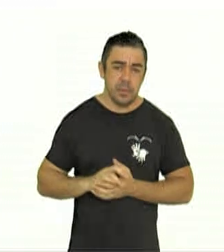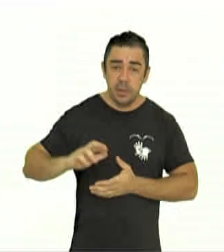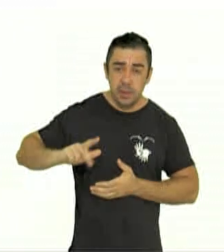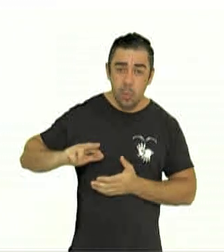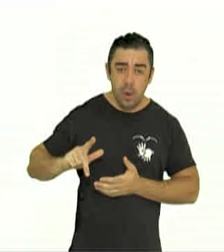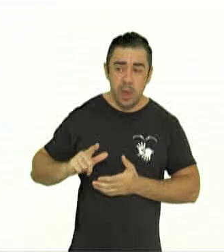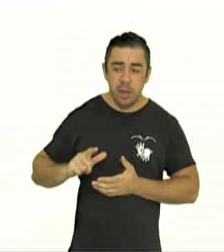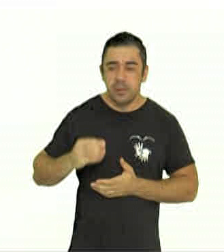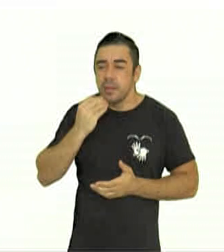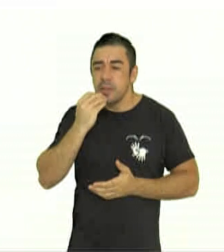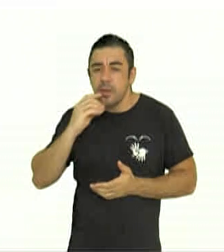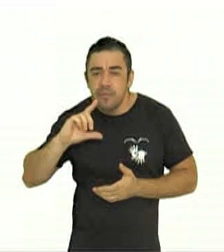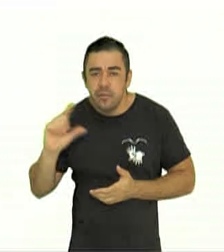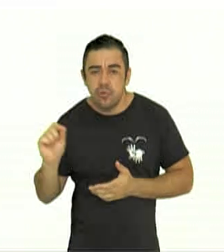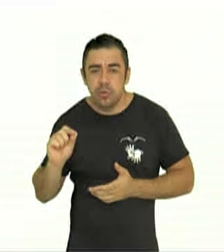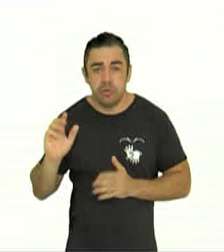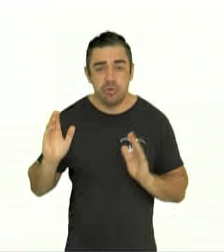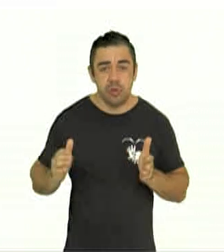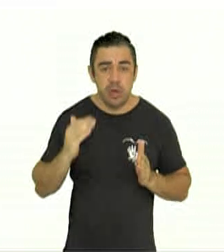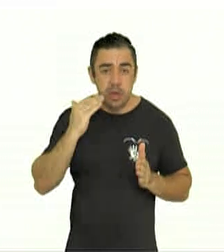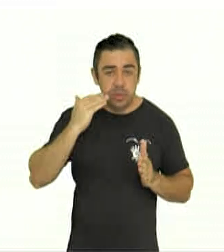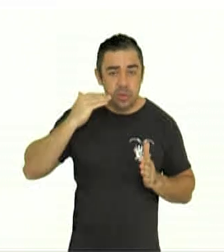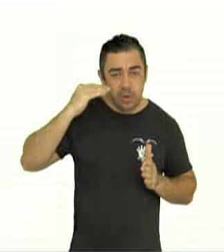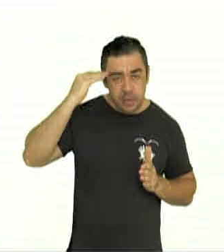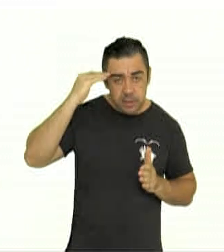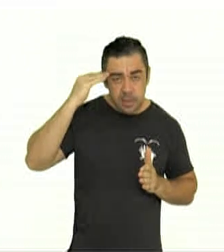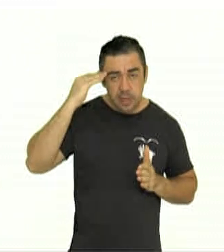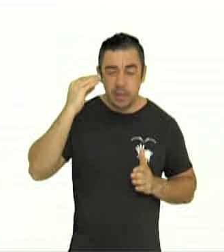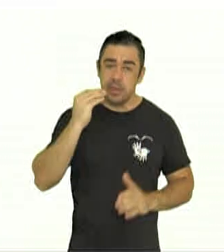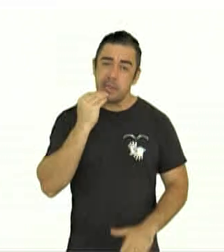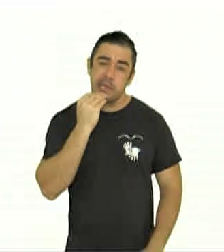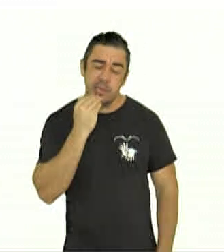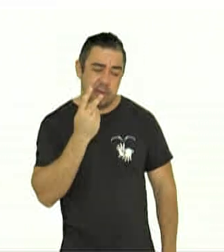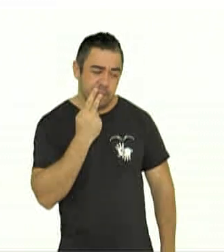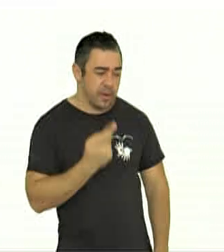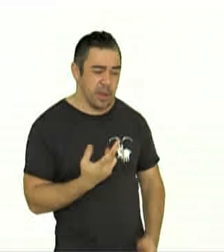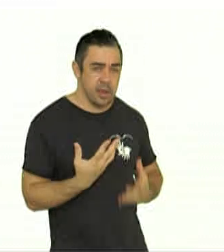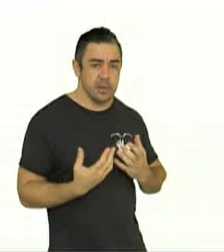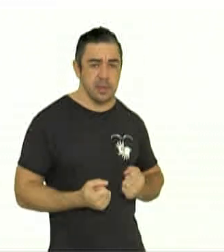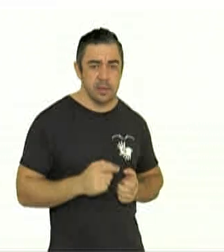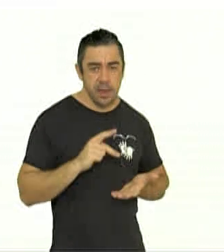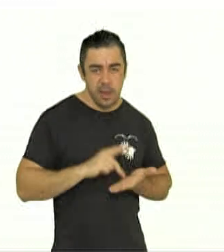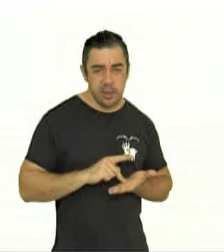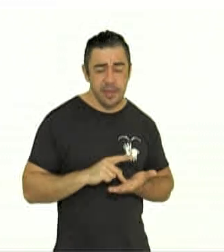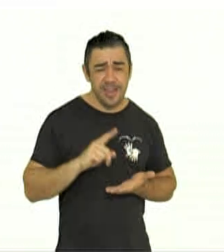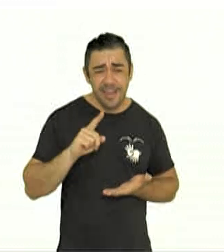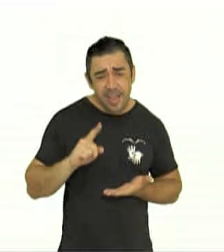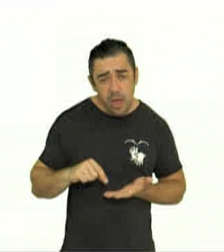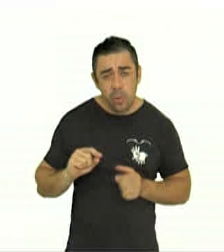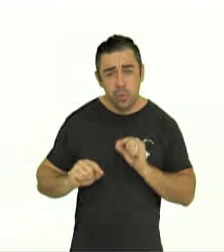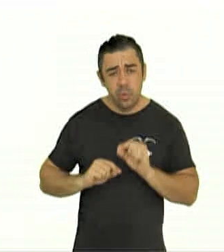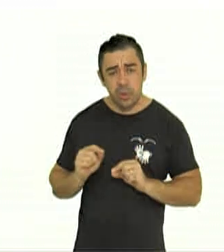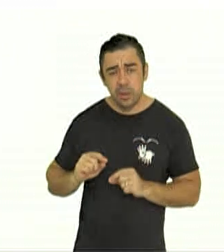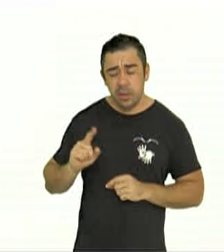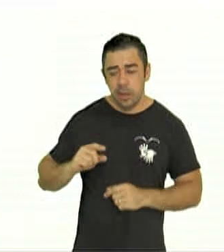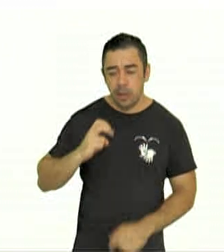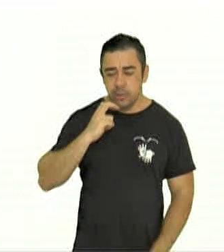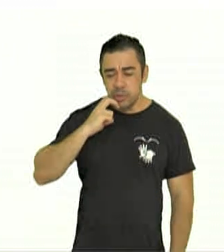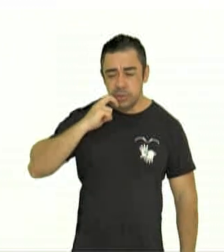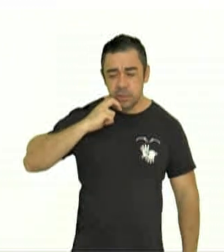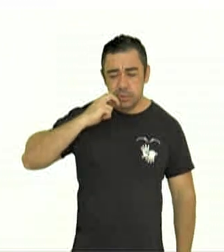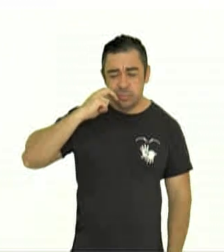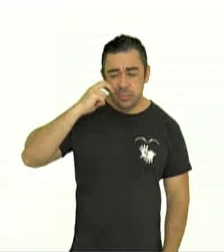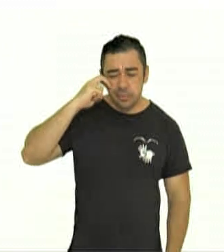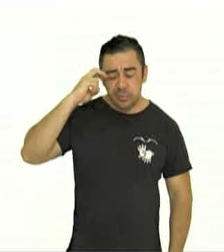uma fuga. O adolescente cabeceando para negar a realidade pura e simples. É a brutalidade da timidez que